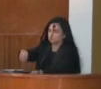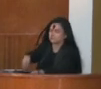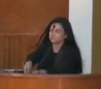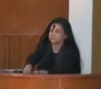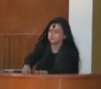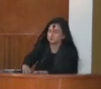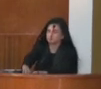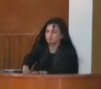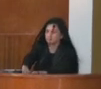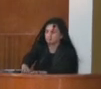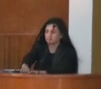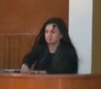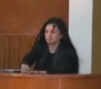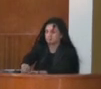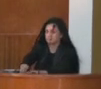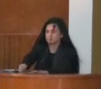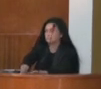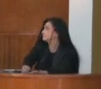Janeiro.